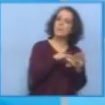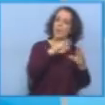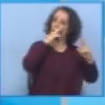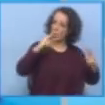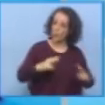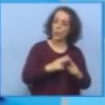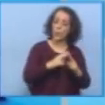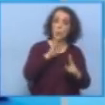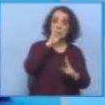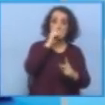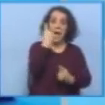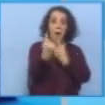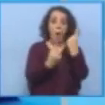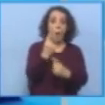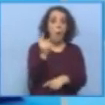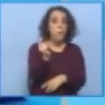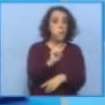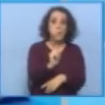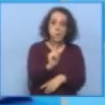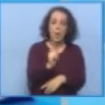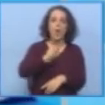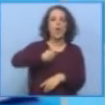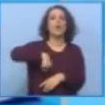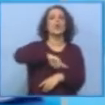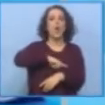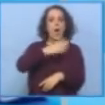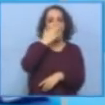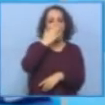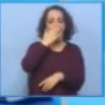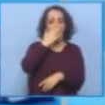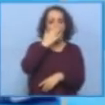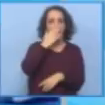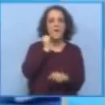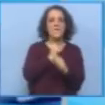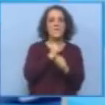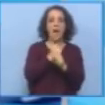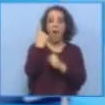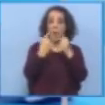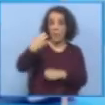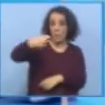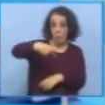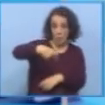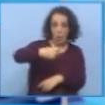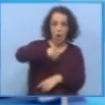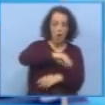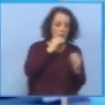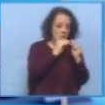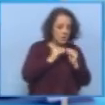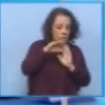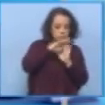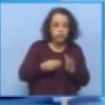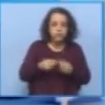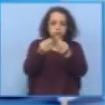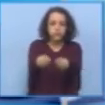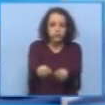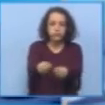nós arranjávamos uma espécie de reciclagem de encontros para aqueles que tinham faltado. E até incentivávamos